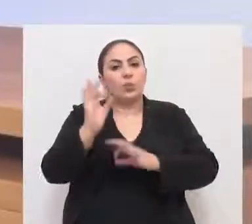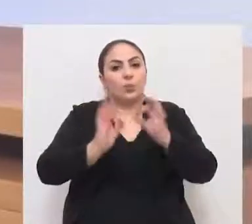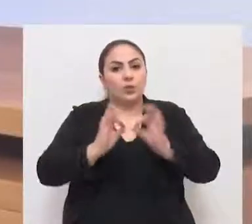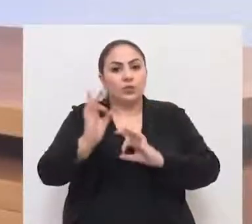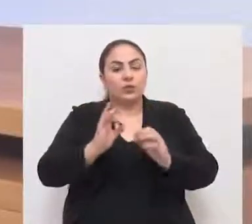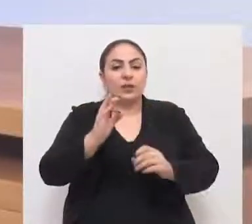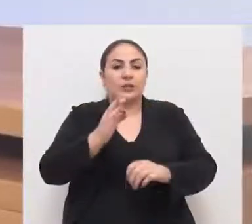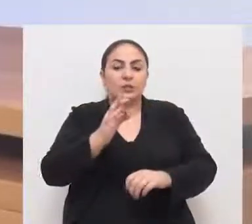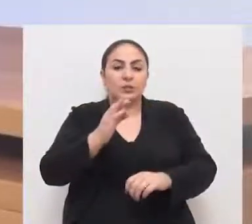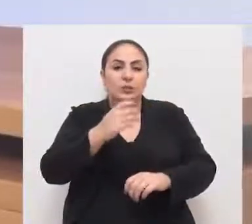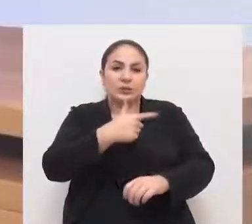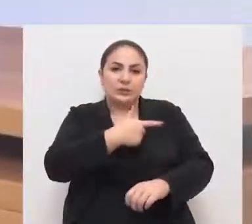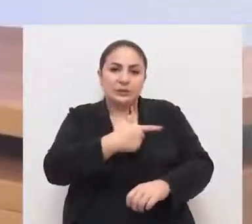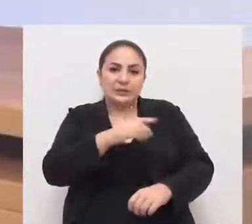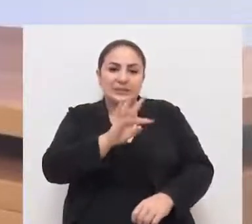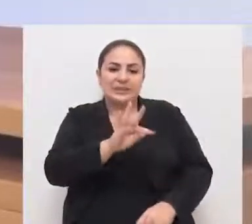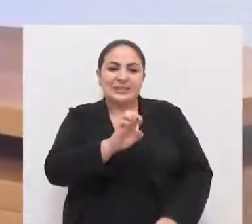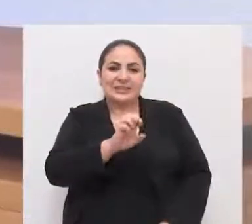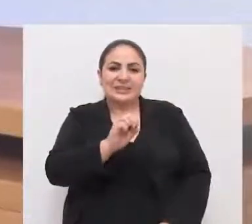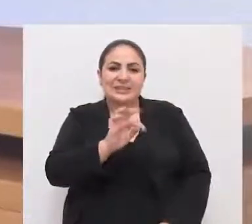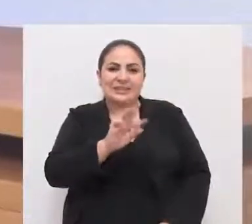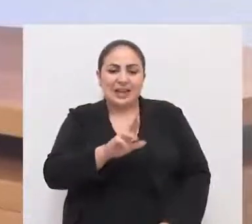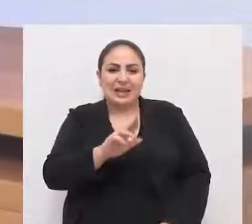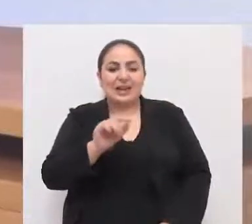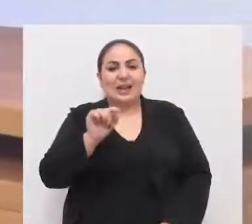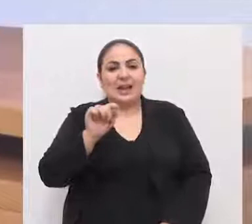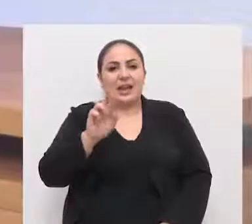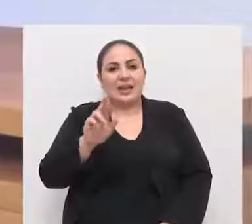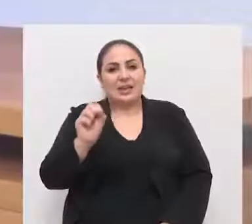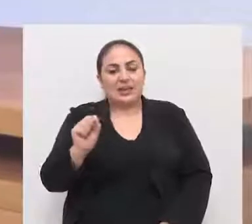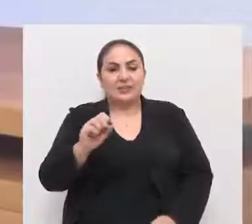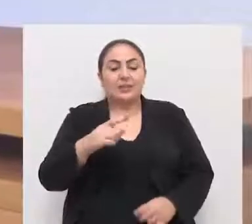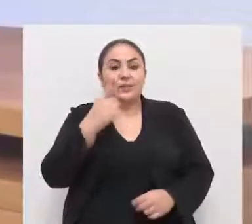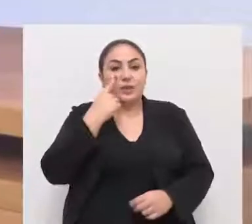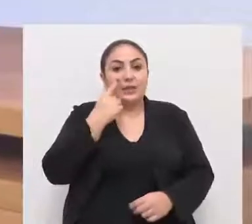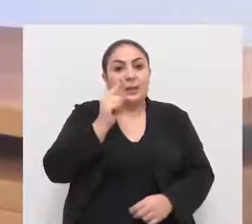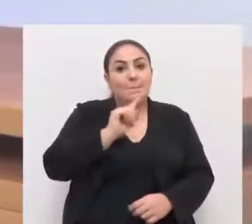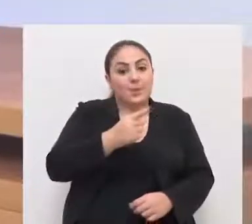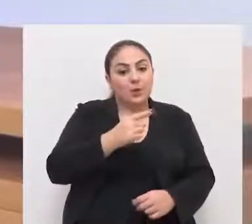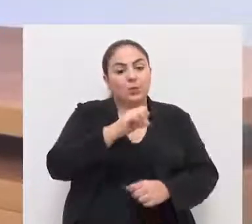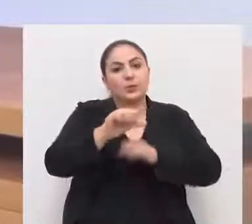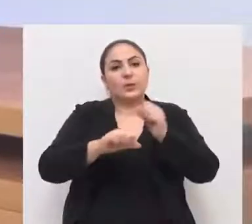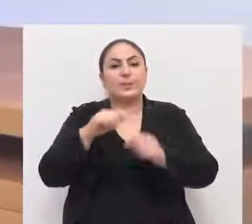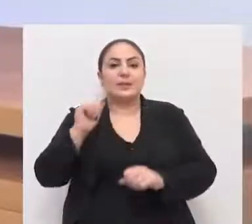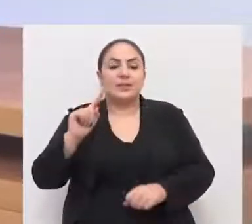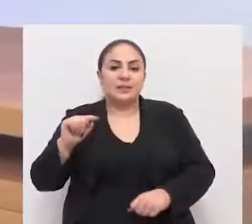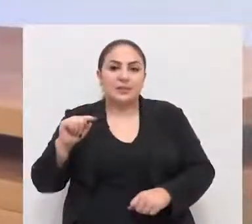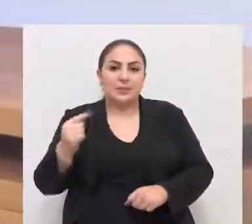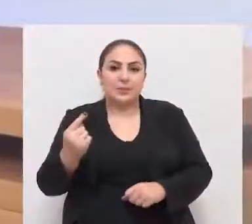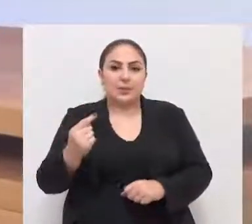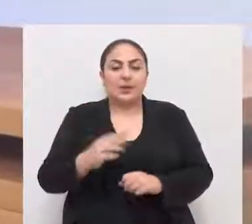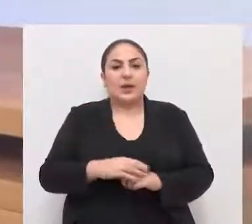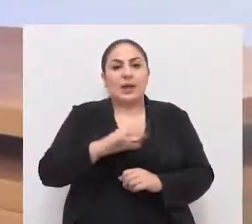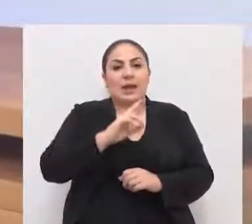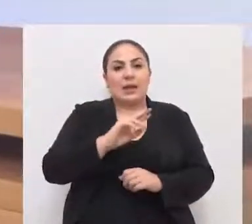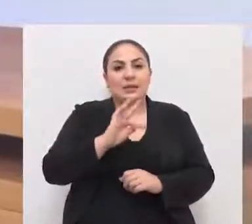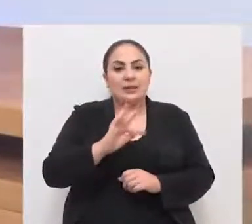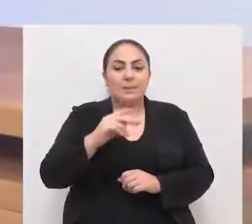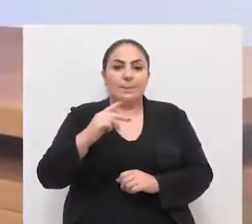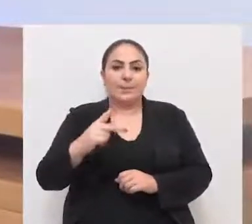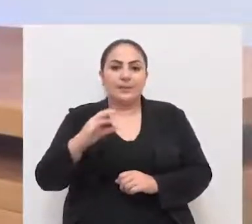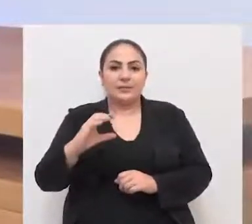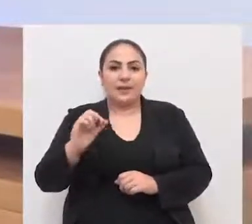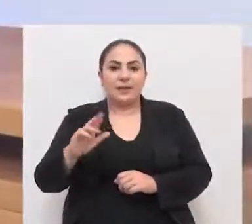O projeto Testar RS prevê a ampliação de 1.000 para 7.000 testes diários de